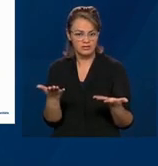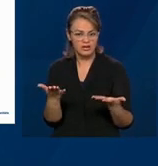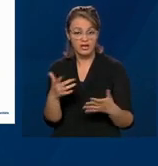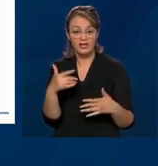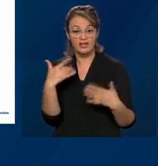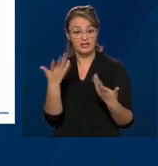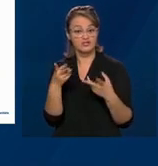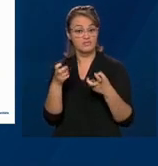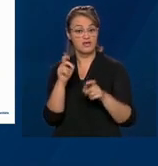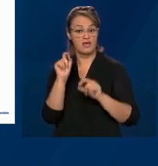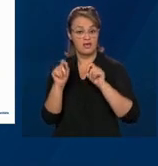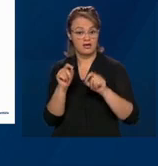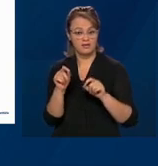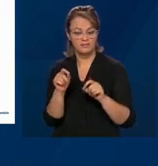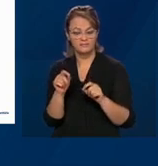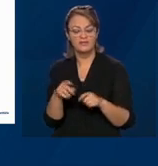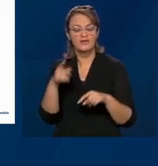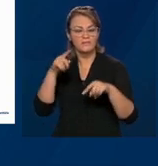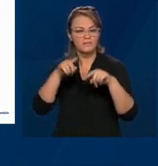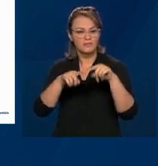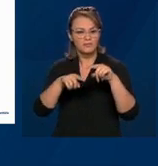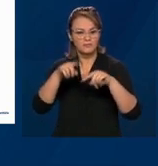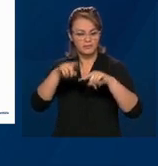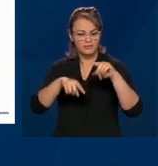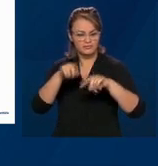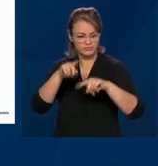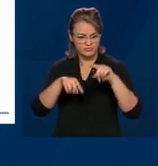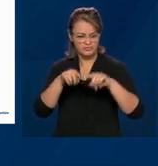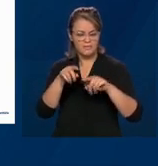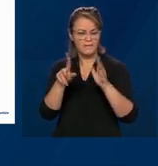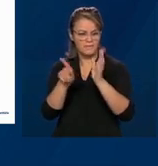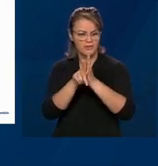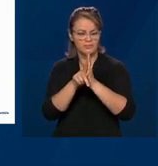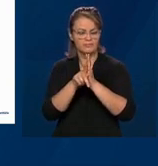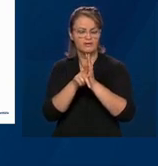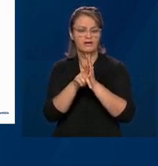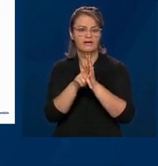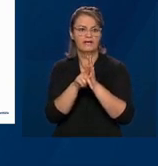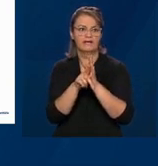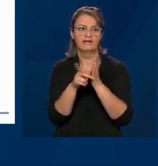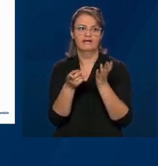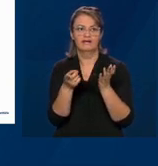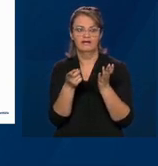é que, para o produto a granel, ou seja, aquele produto que ainda não está